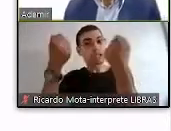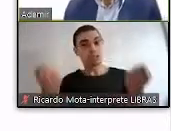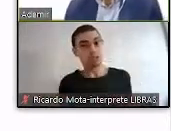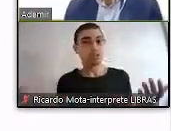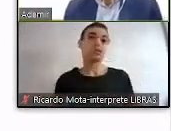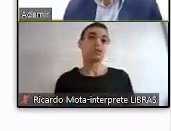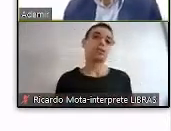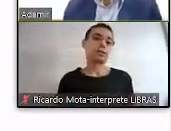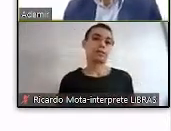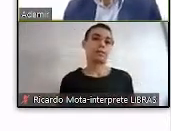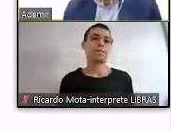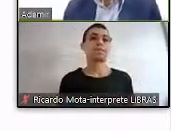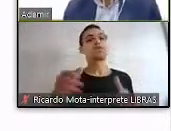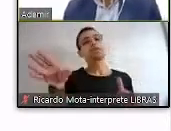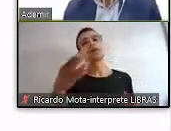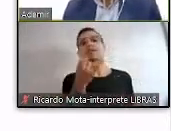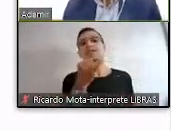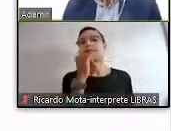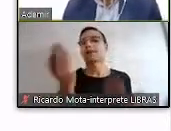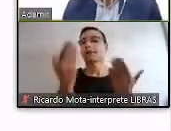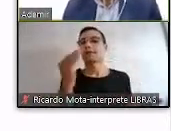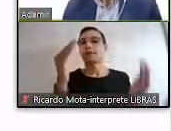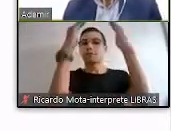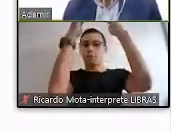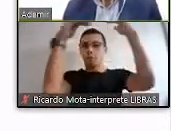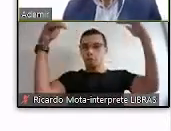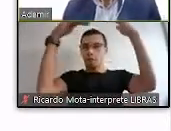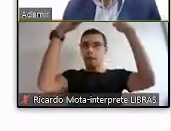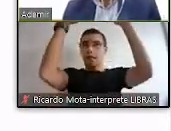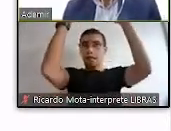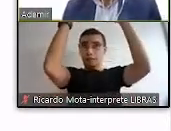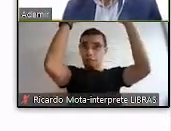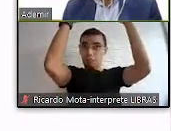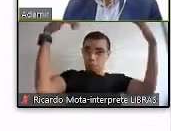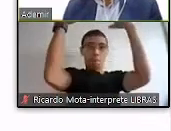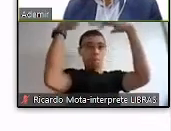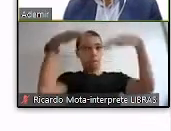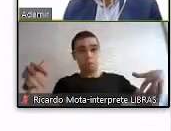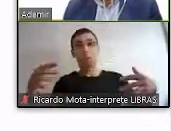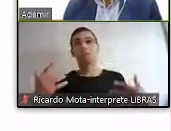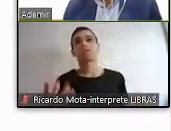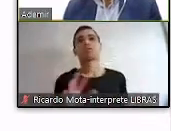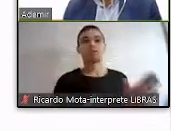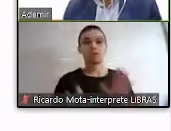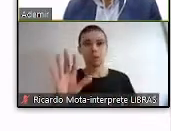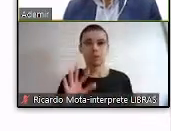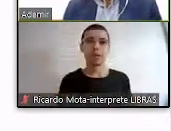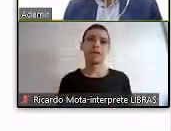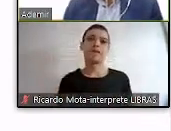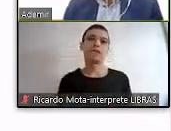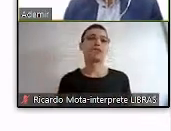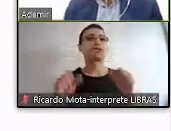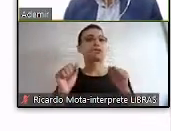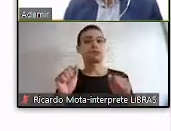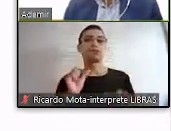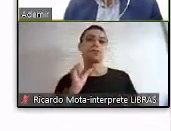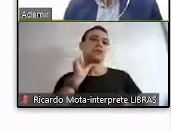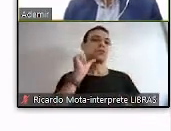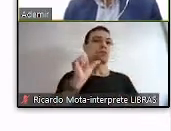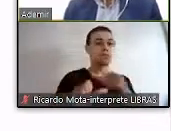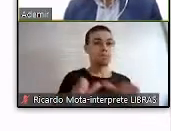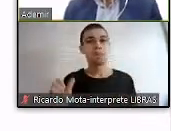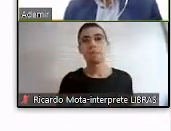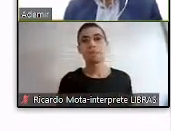determinada laje pode comprometer toda a estrutura. Intervenções inconsequentes são retirada